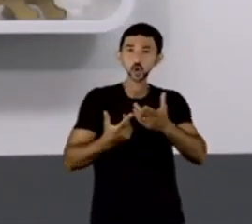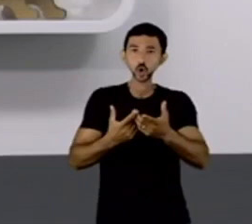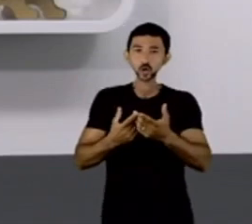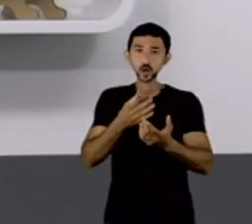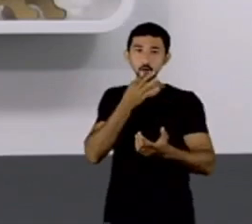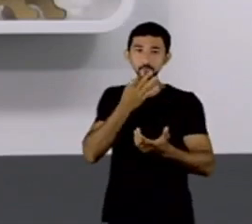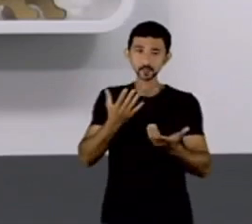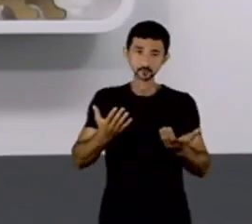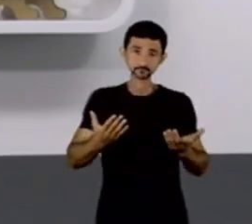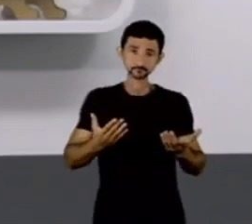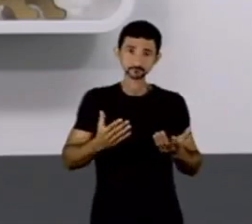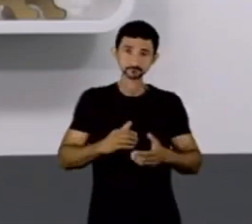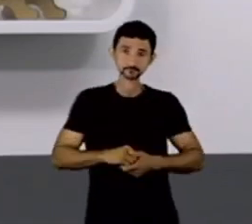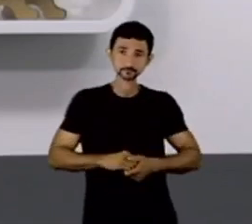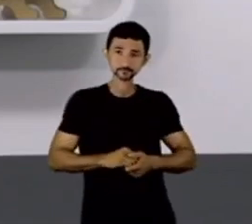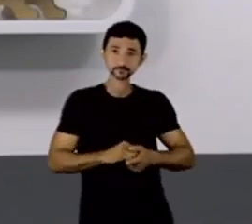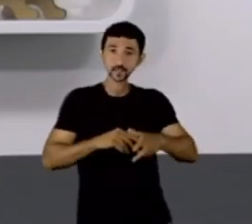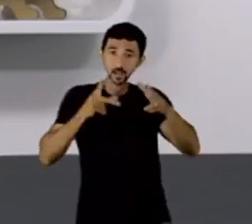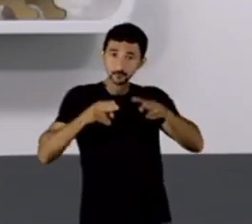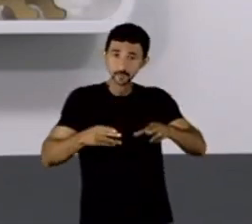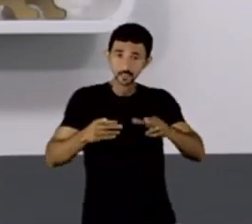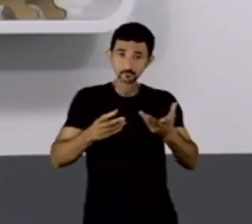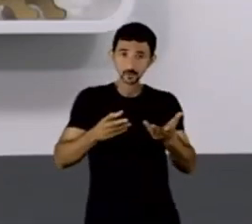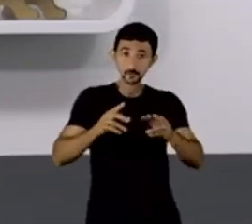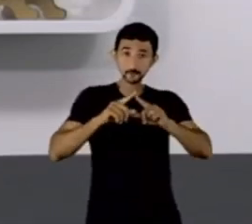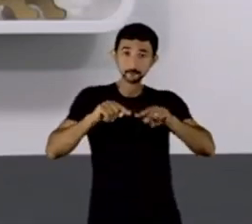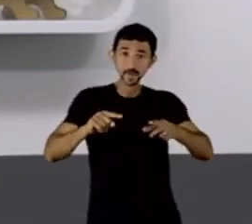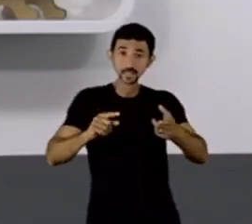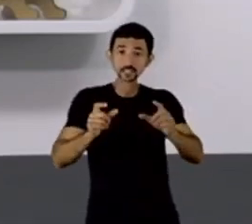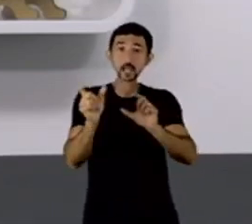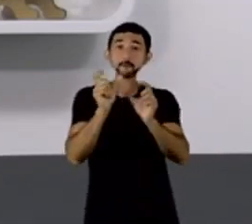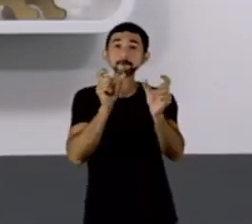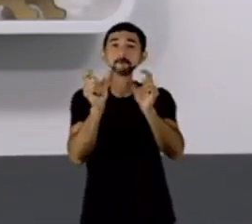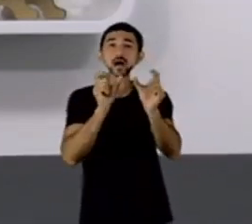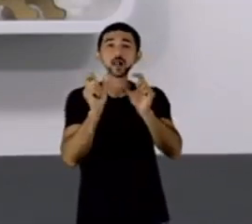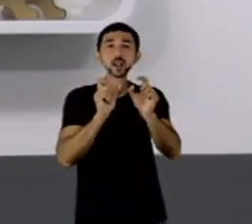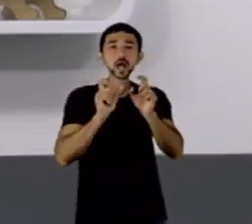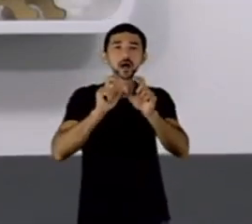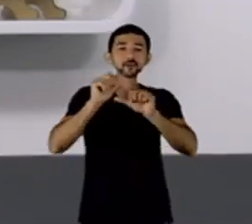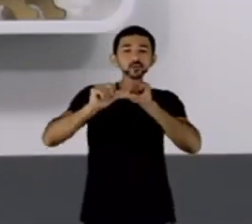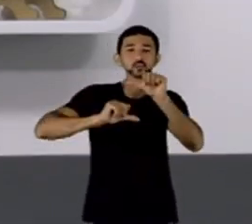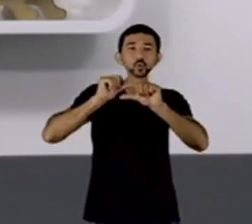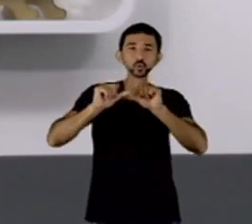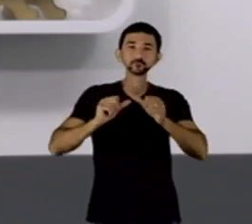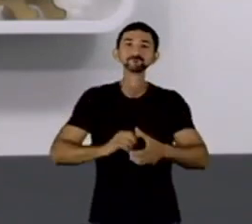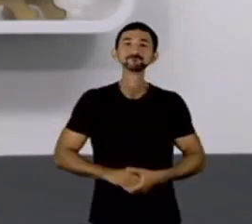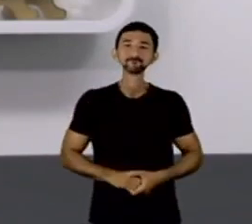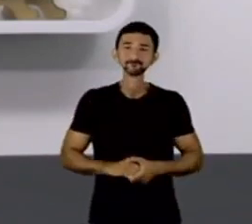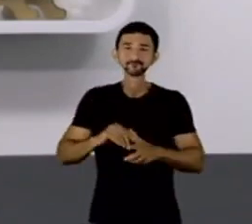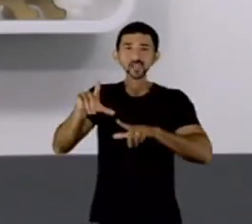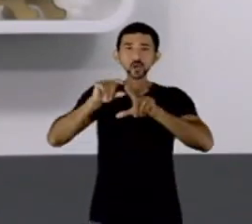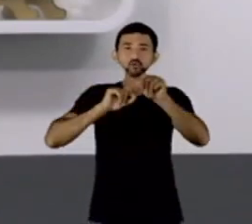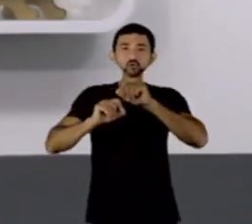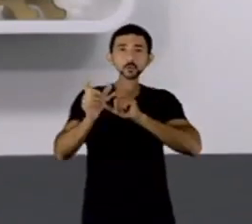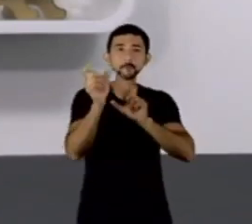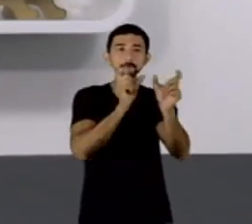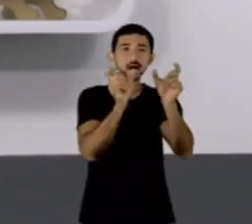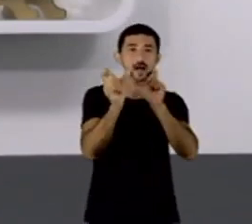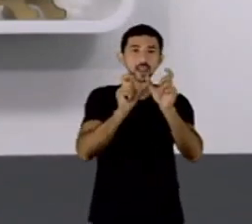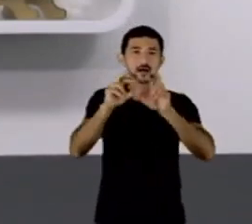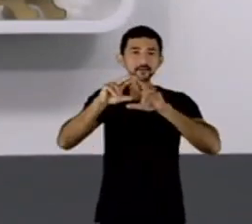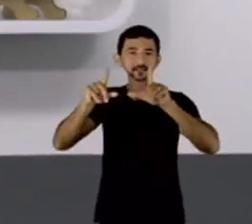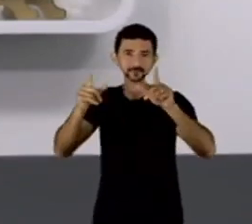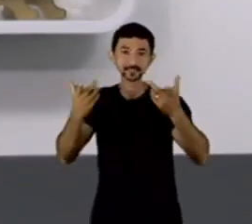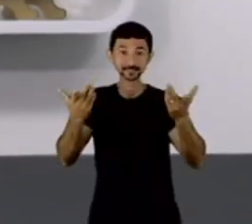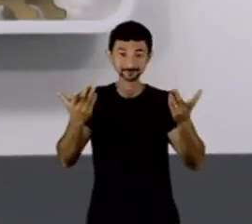sua opinião. Eu estou dizendo exatamente a mesma coisa, mas eu mudei o meu vocabulário. Eu escolhi palavras